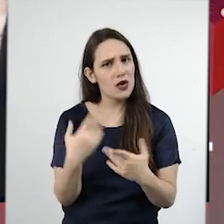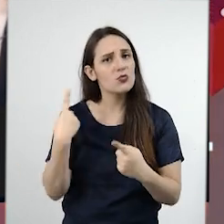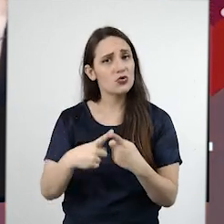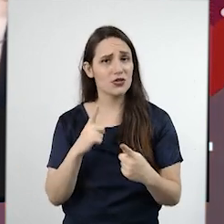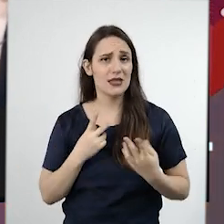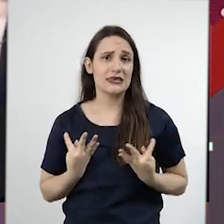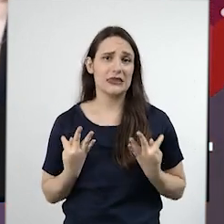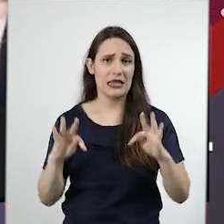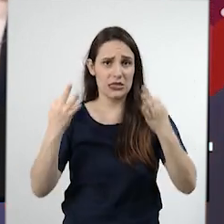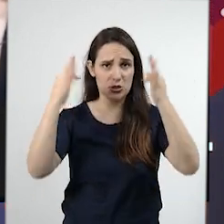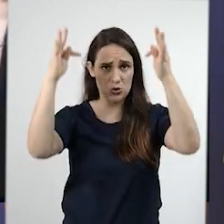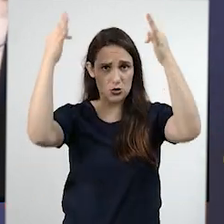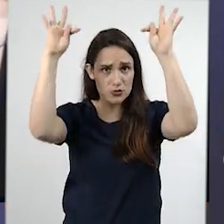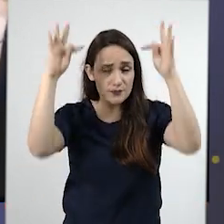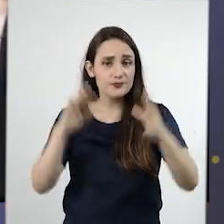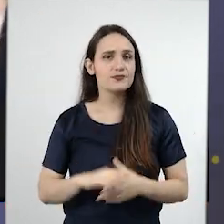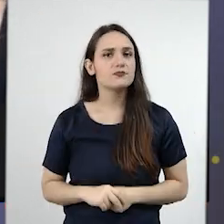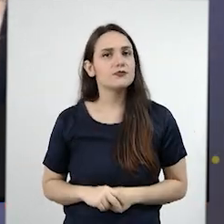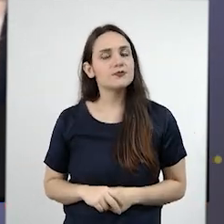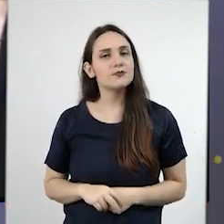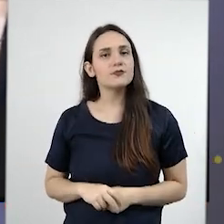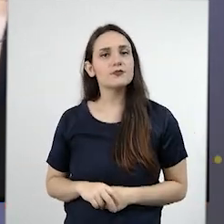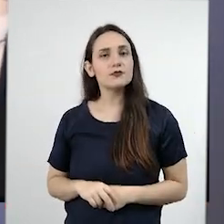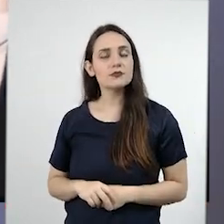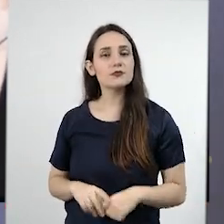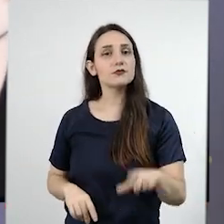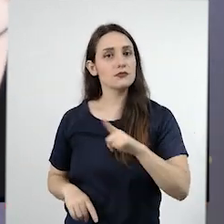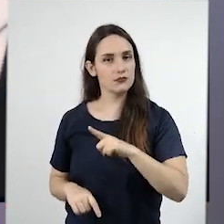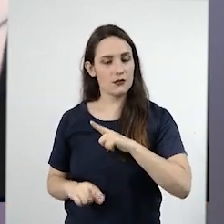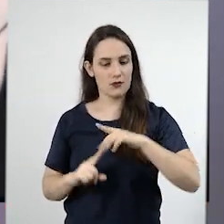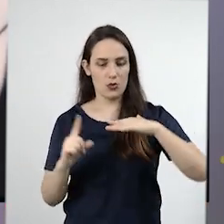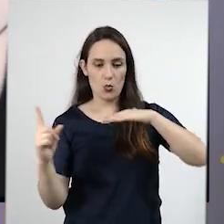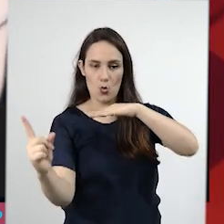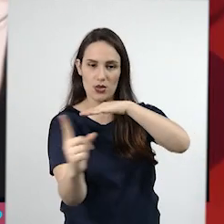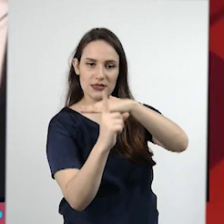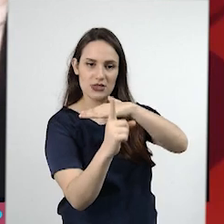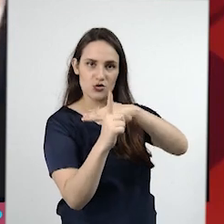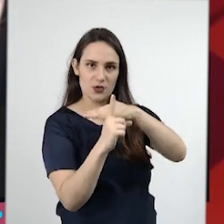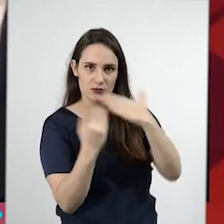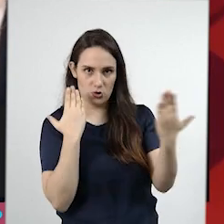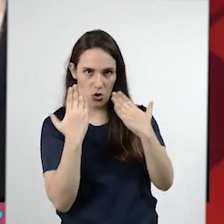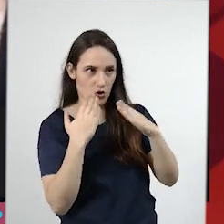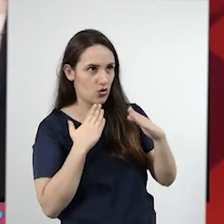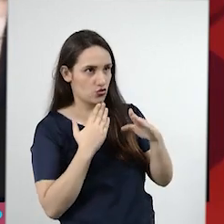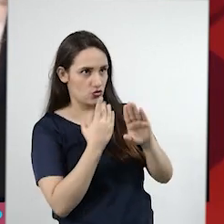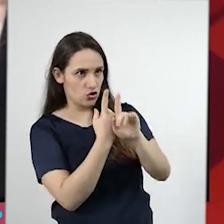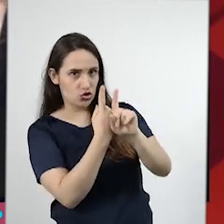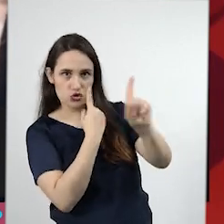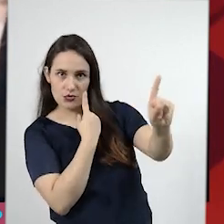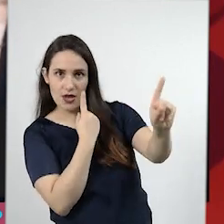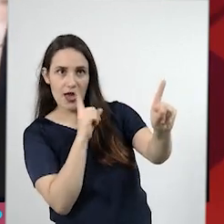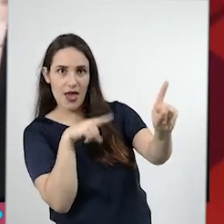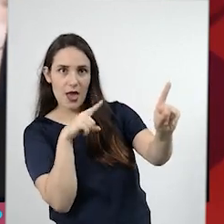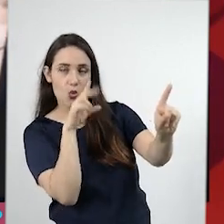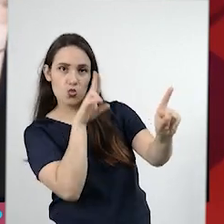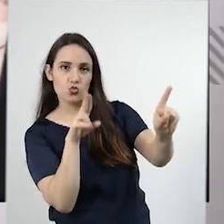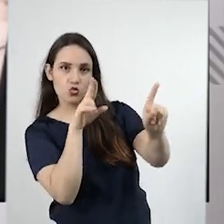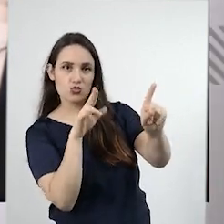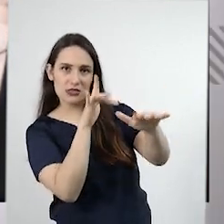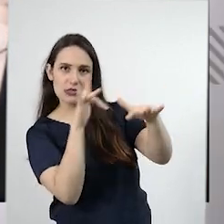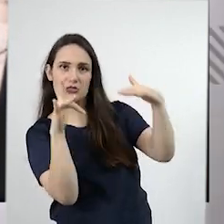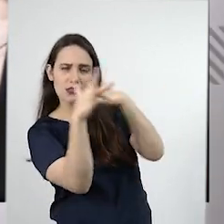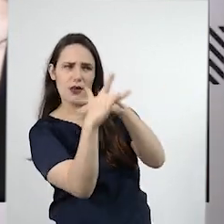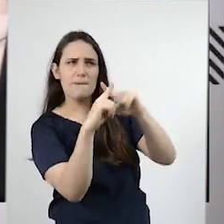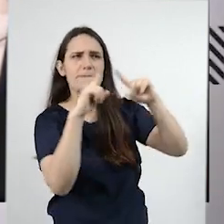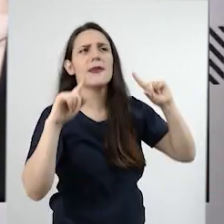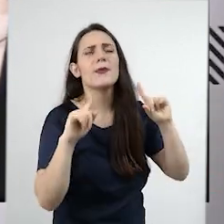da tecnologia, já com essa presença do atendimento psicológico online, via redes sociais,